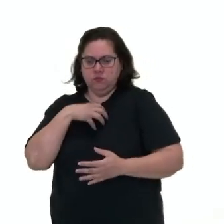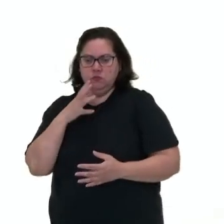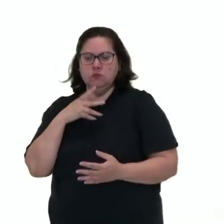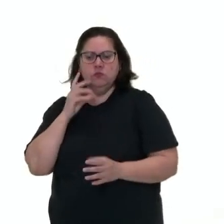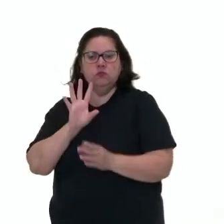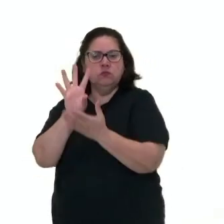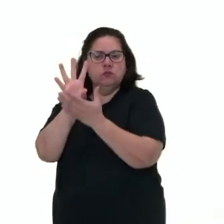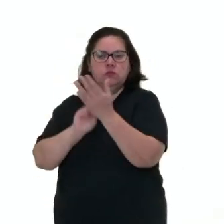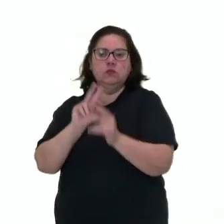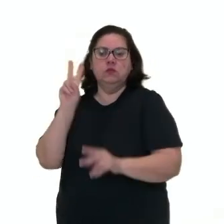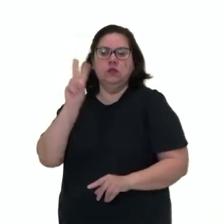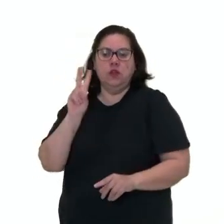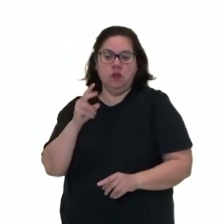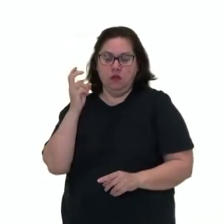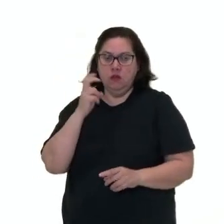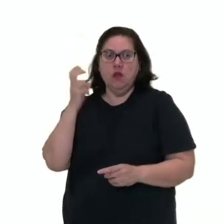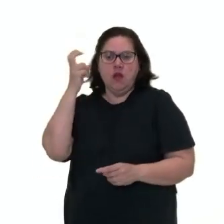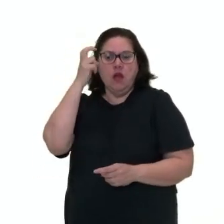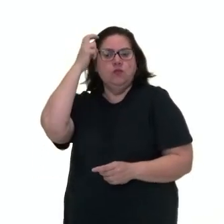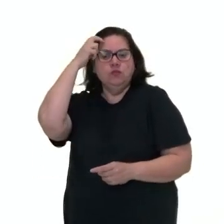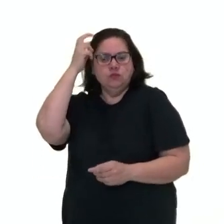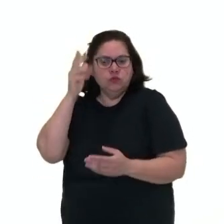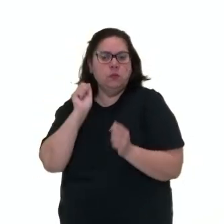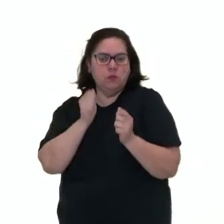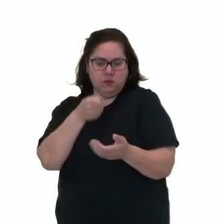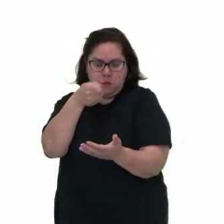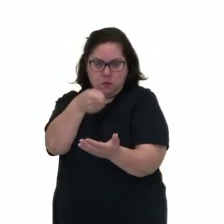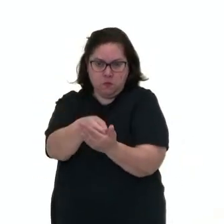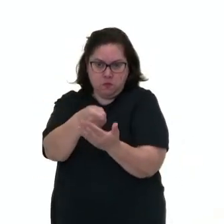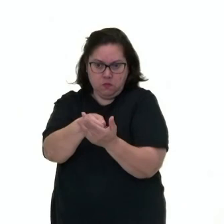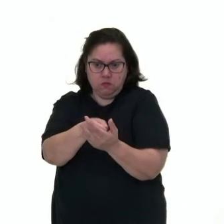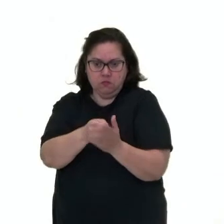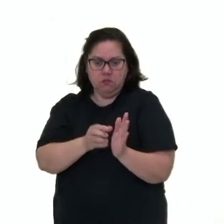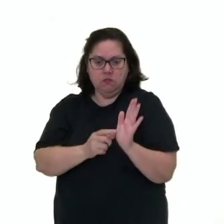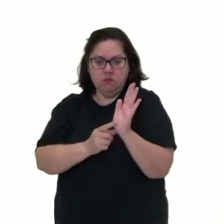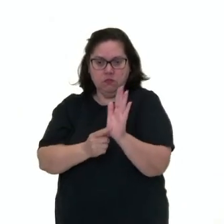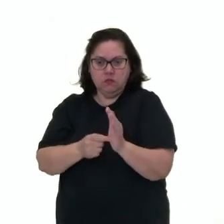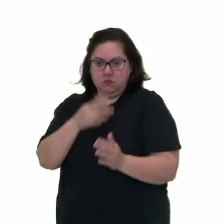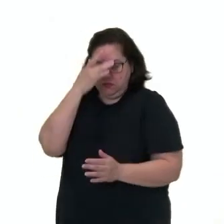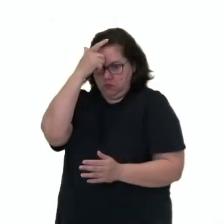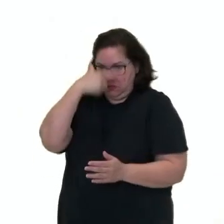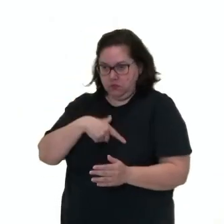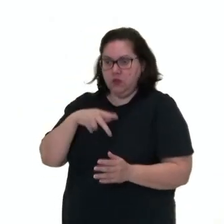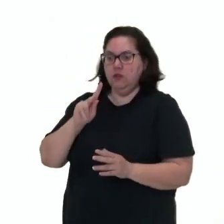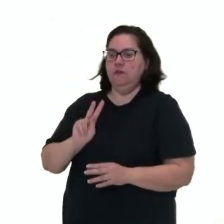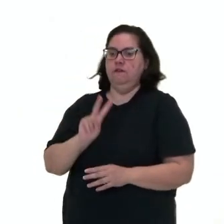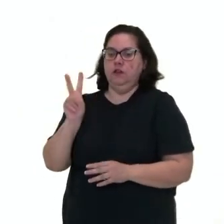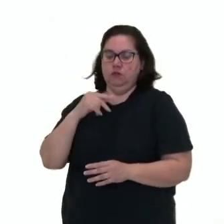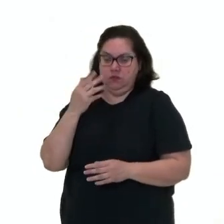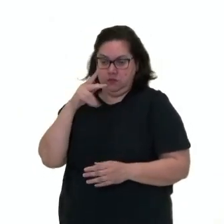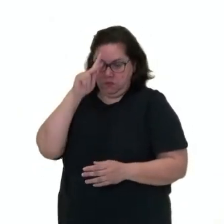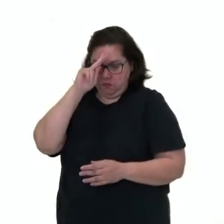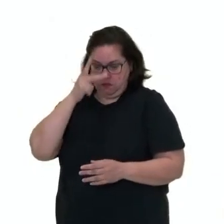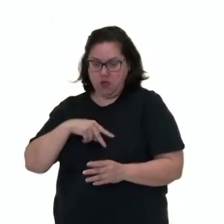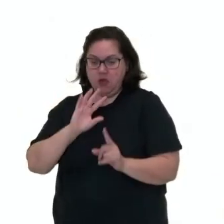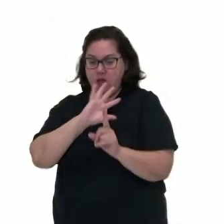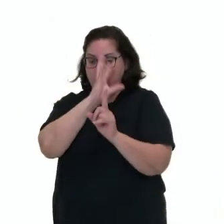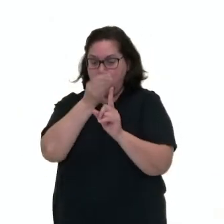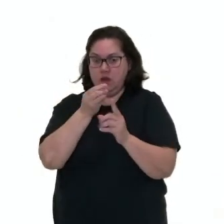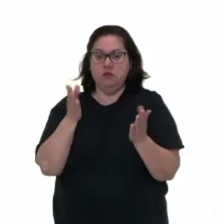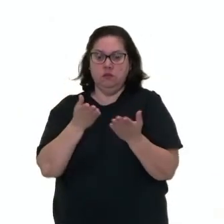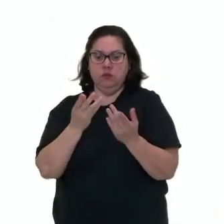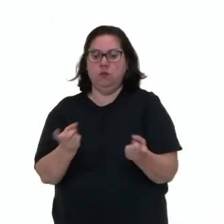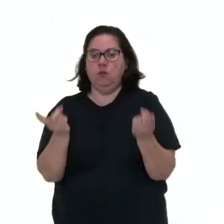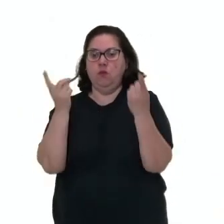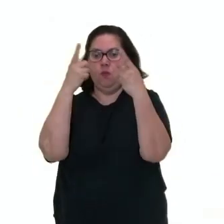se desvalorizar. A cultura pode ser imposta trazendo estereótipos que podem levar a pessoa a se valorizarem. Vimos também que a arte pode ir contra